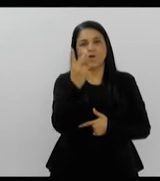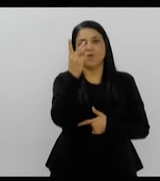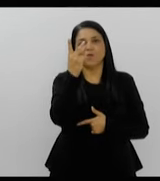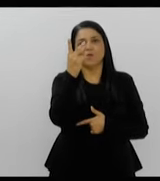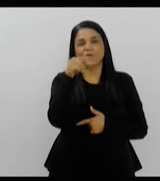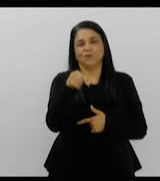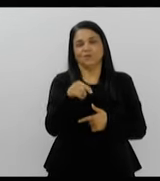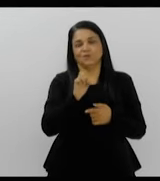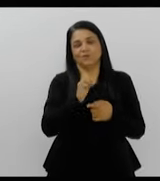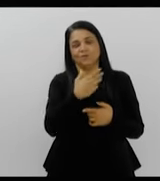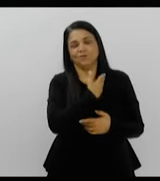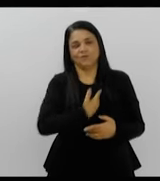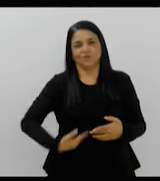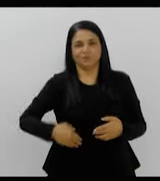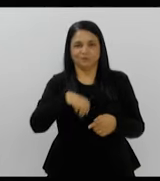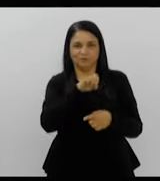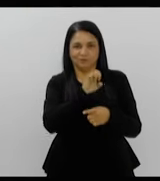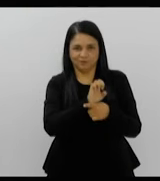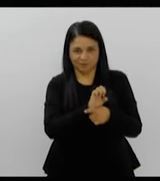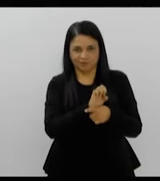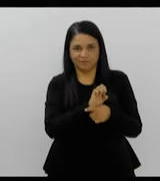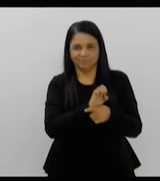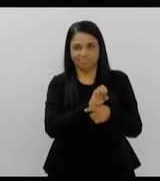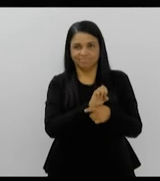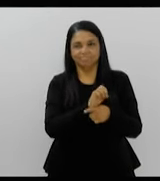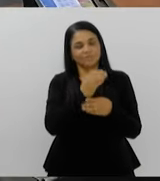do Estado. Muito obrigado, senhora presidente.